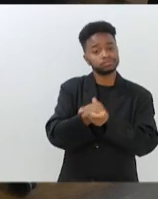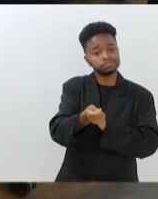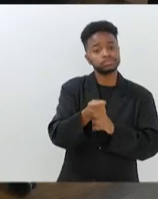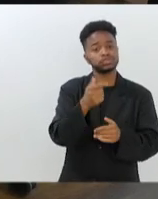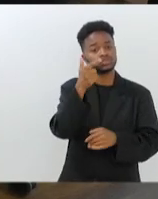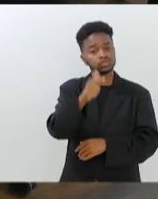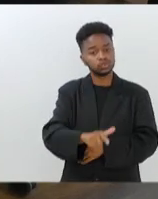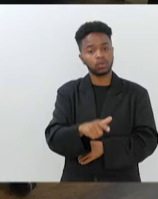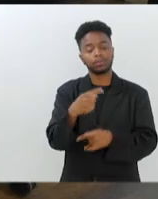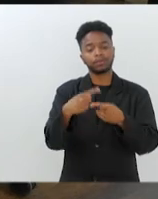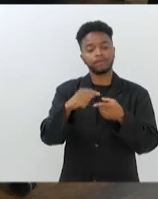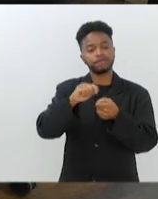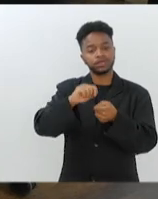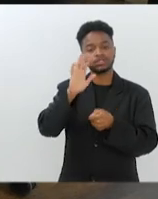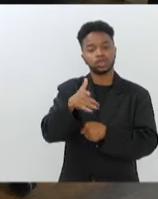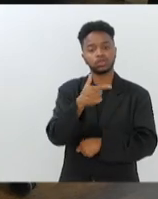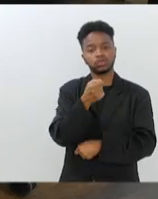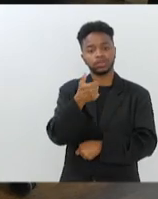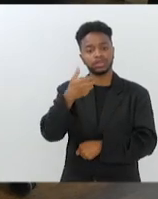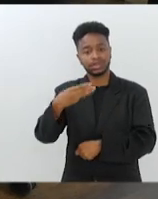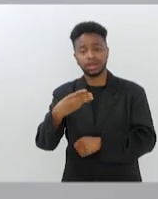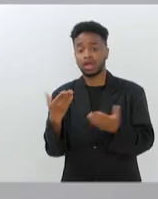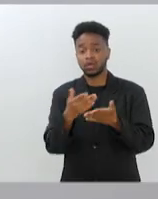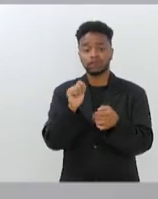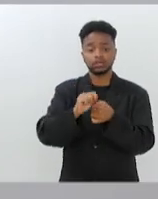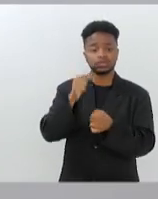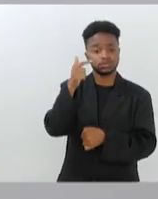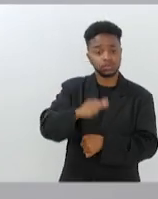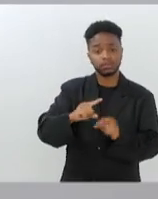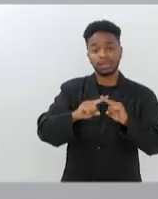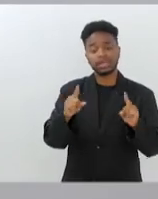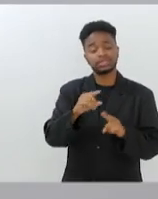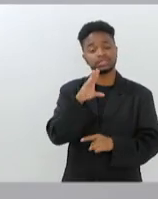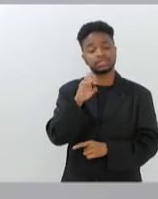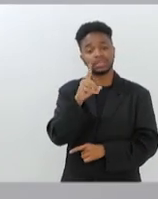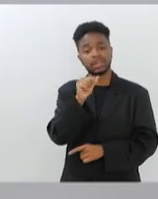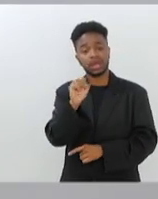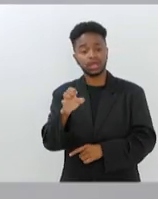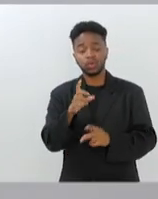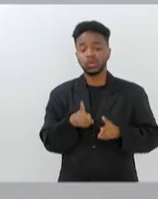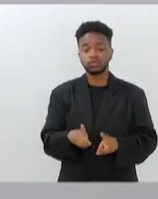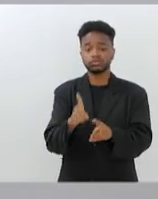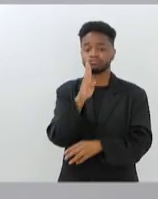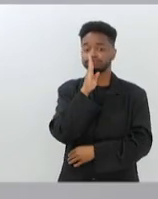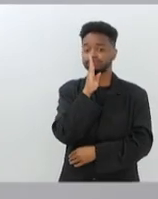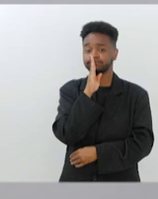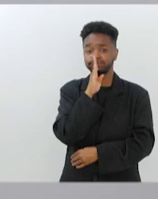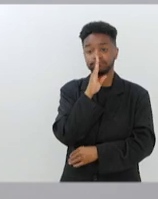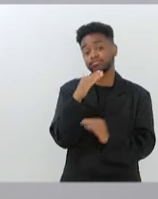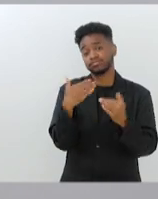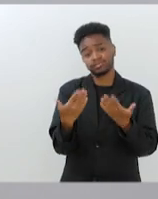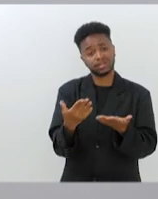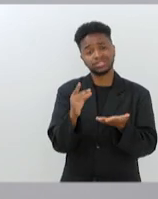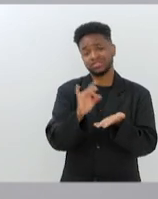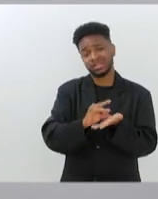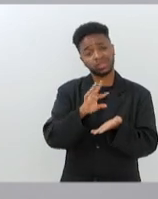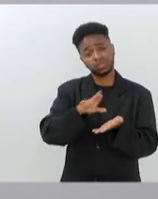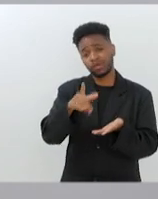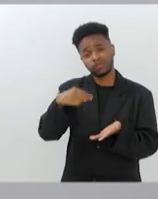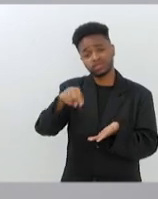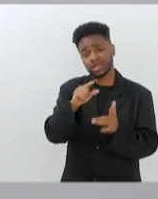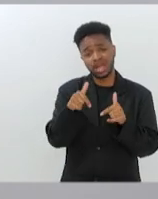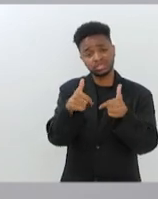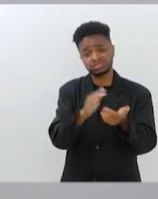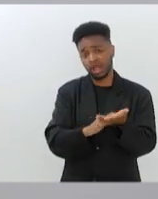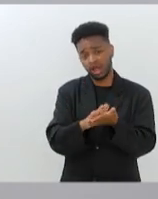que já botou em 2013 ia botar outra vez e a cedade Tina permanecido inerte com patrimônio da cedai lá então numa boa não foi a cedai que tomou medida